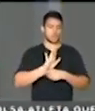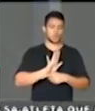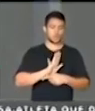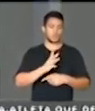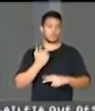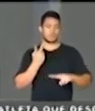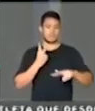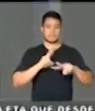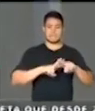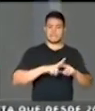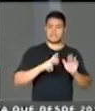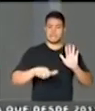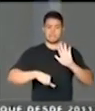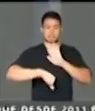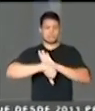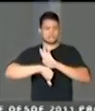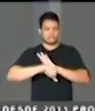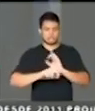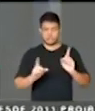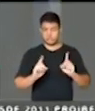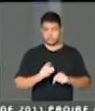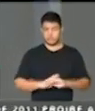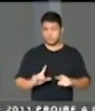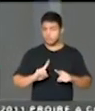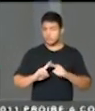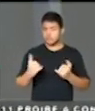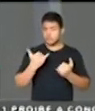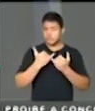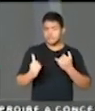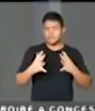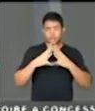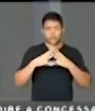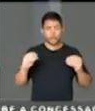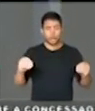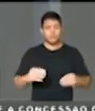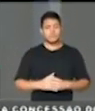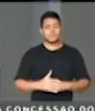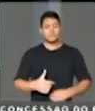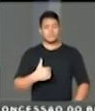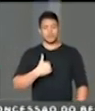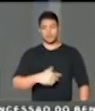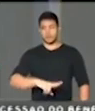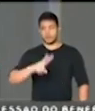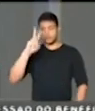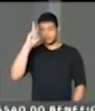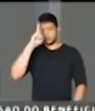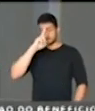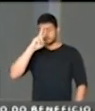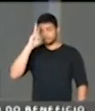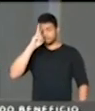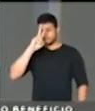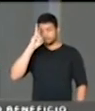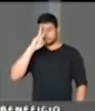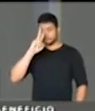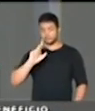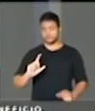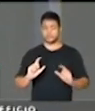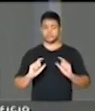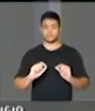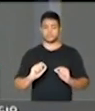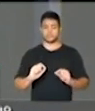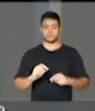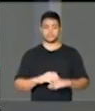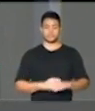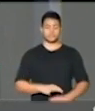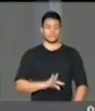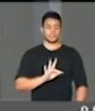corruptos? Não vi. Parece que somem do mapa. Eu me lembro, deputados e senadores, de